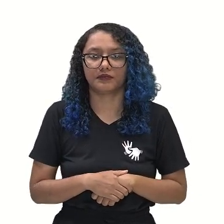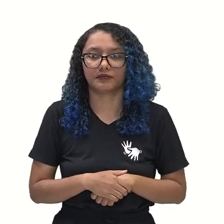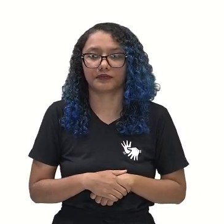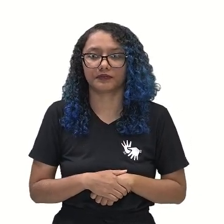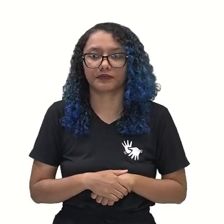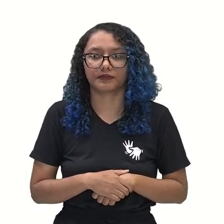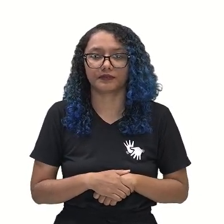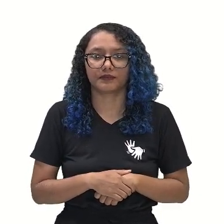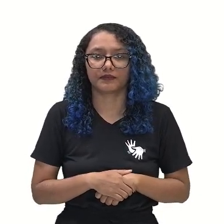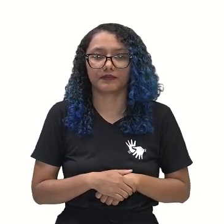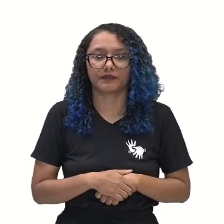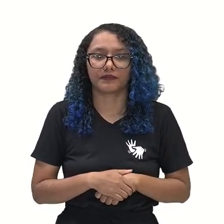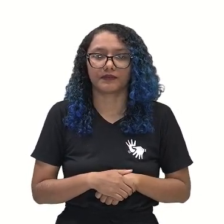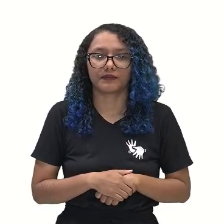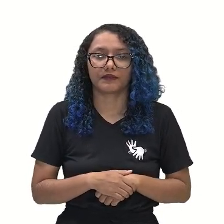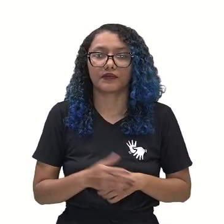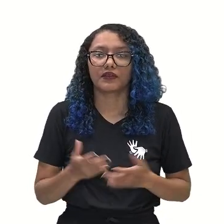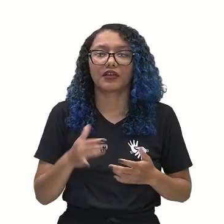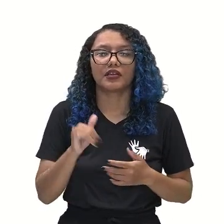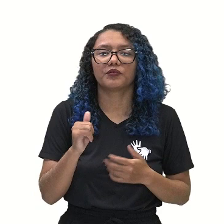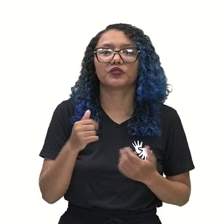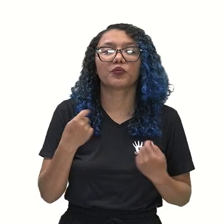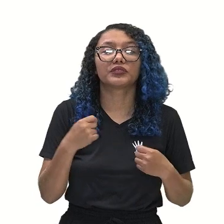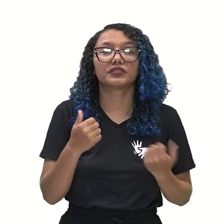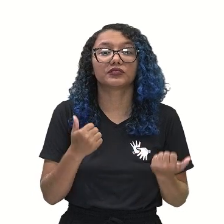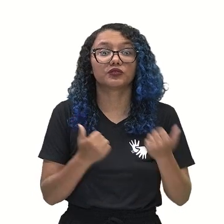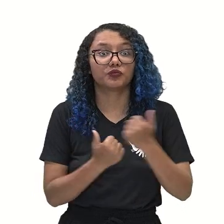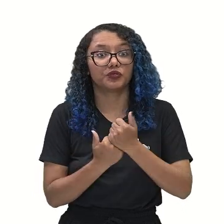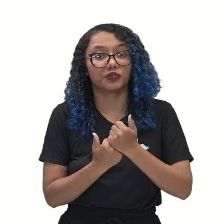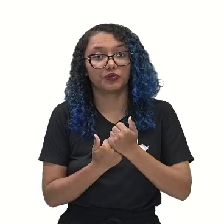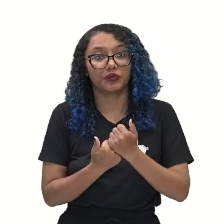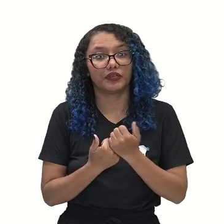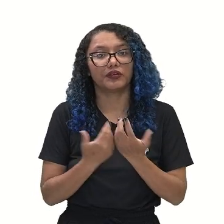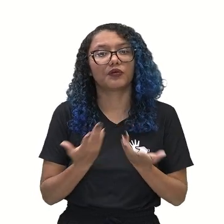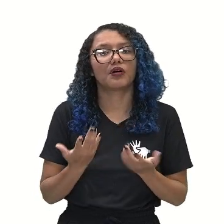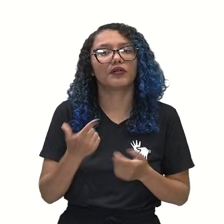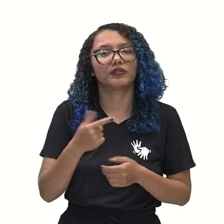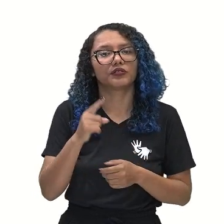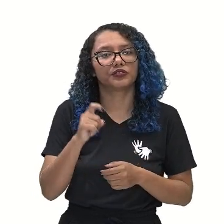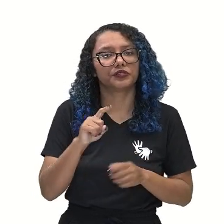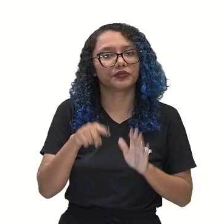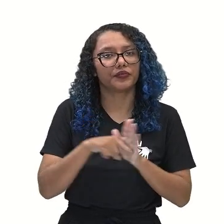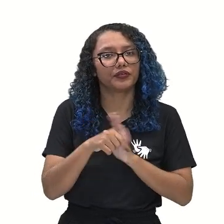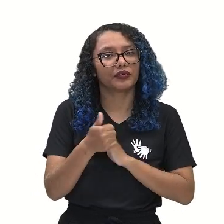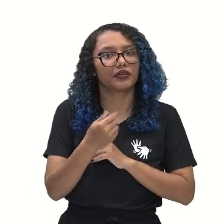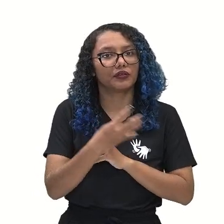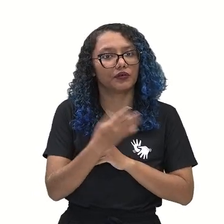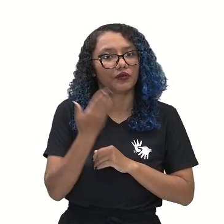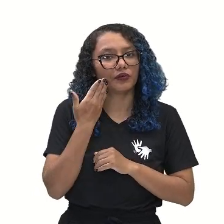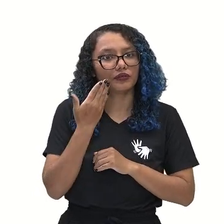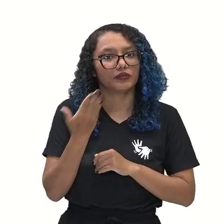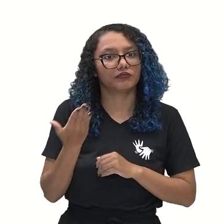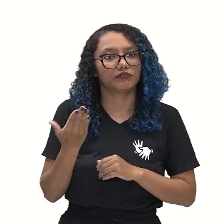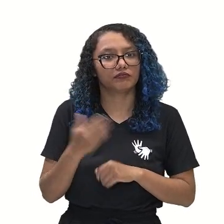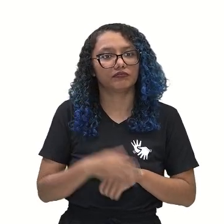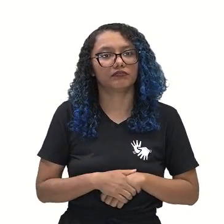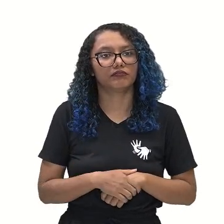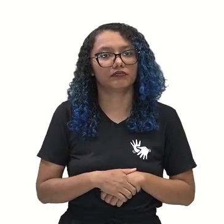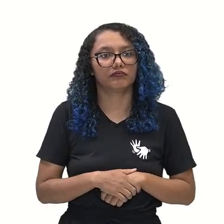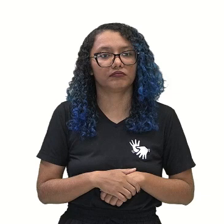Então, vamos substituir. Quem é o meu Y? 2x menos 14. Então, aqui, ó. Isso aqui vai ser